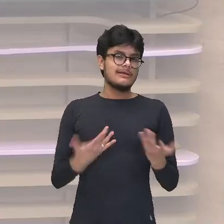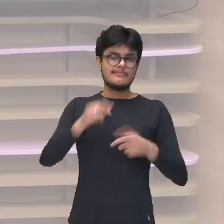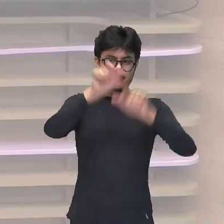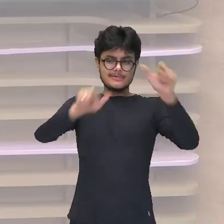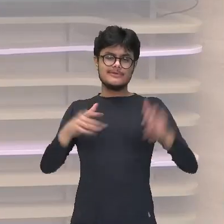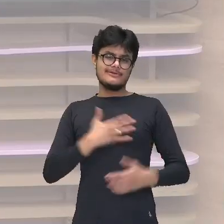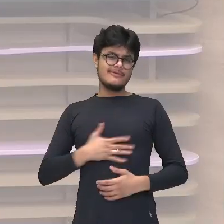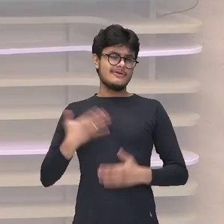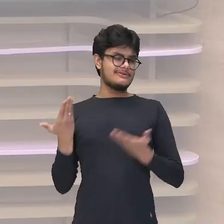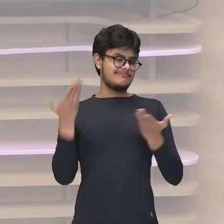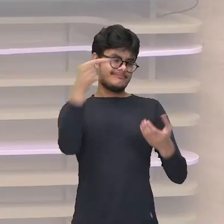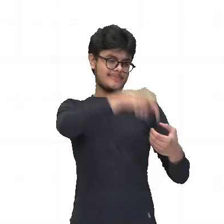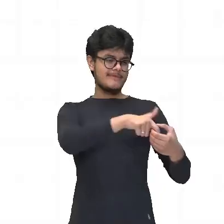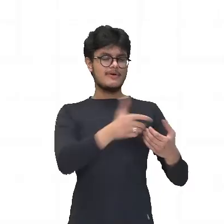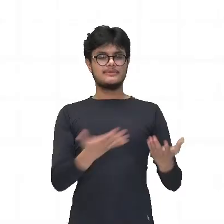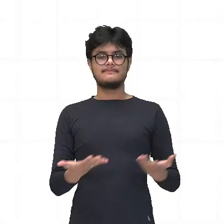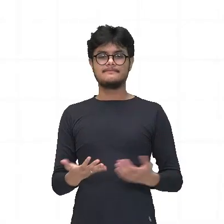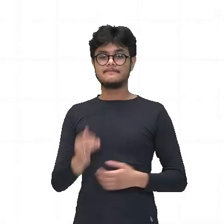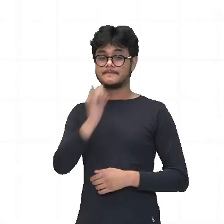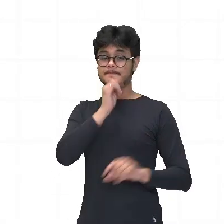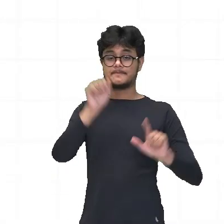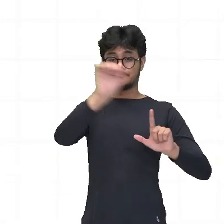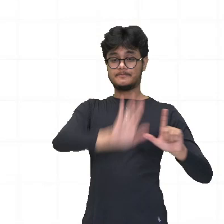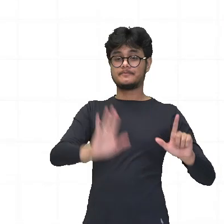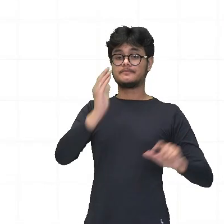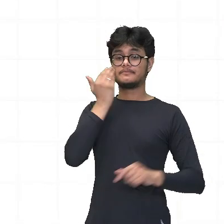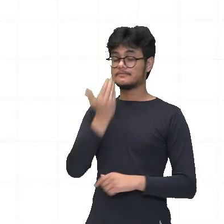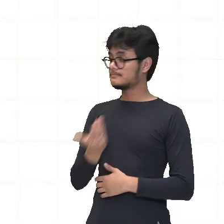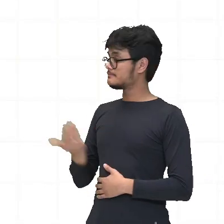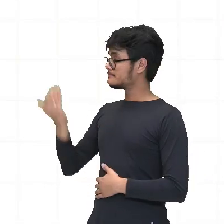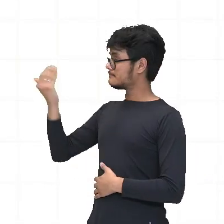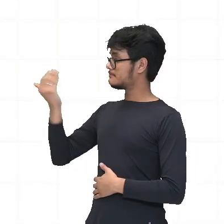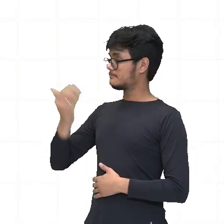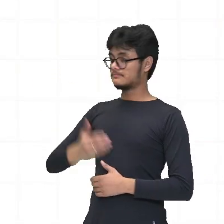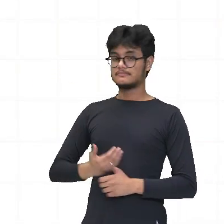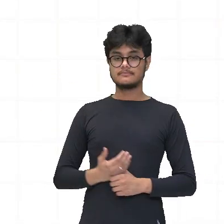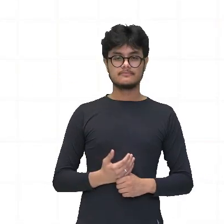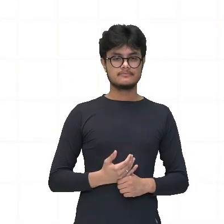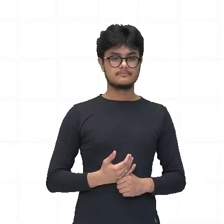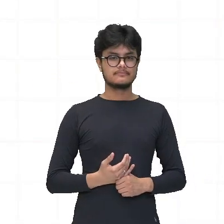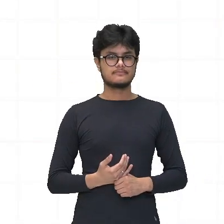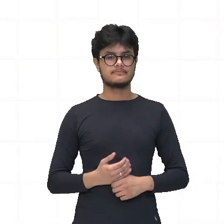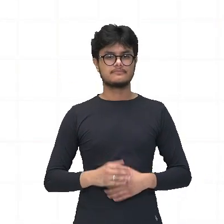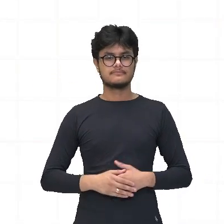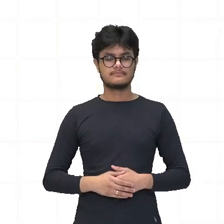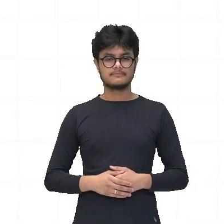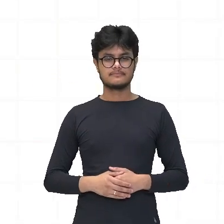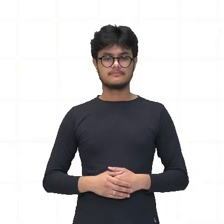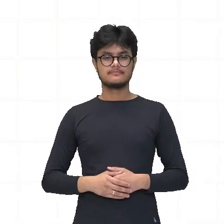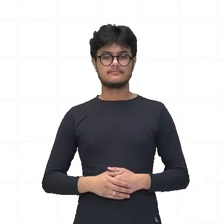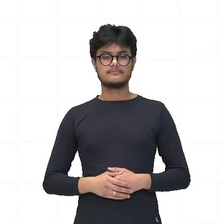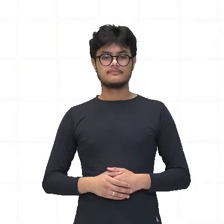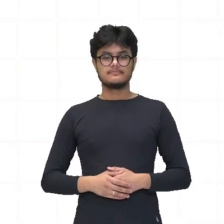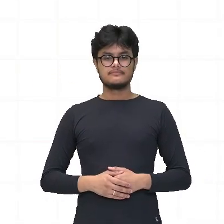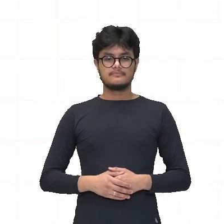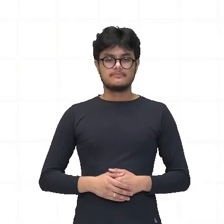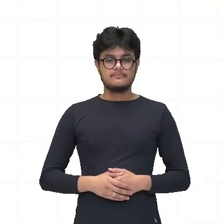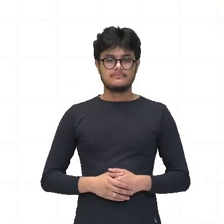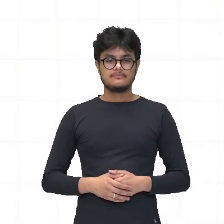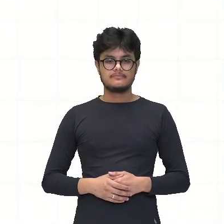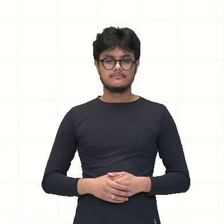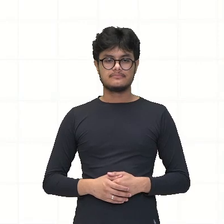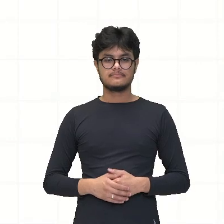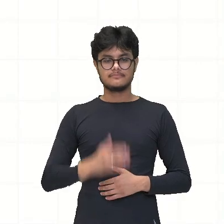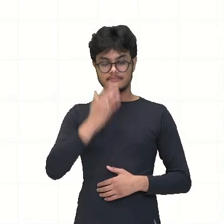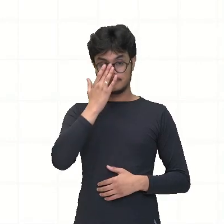ali retornando. No mapinha, a gente também observa os fluxos, e aí nós temos esses fluxos e os